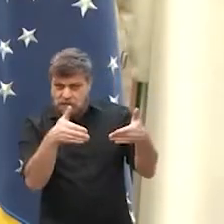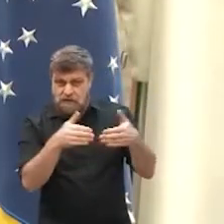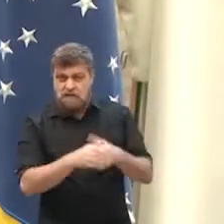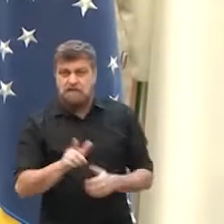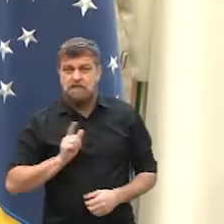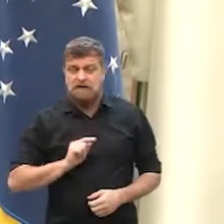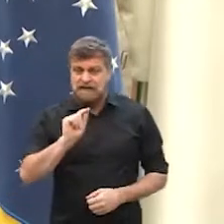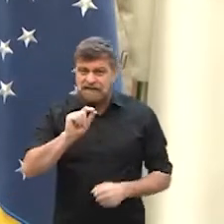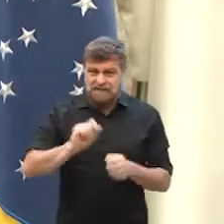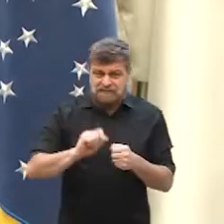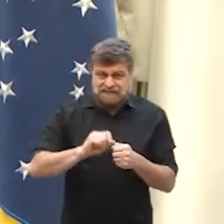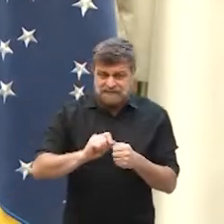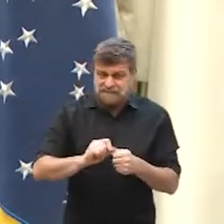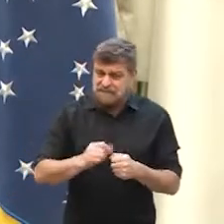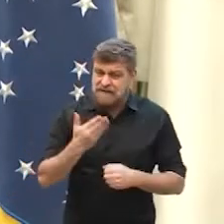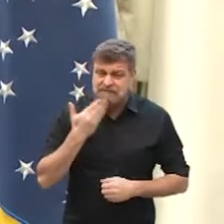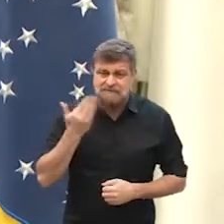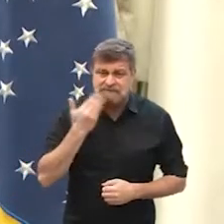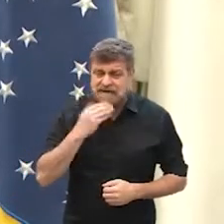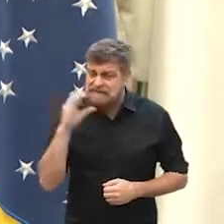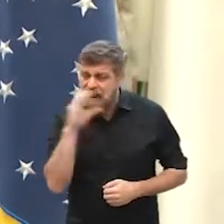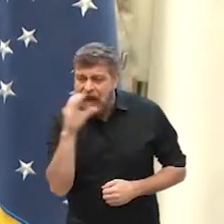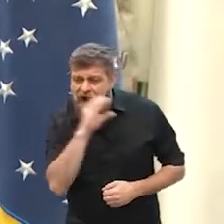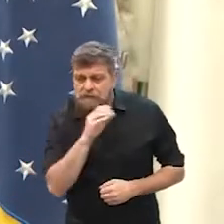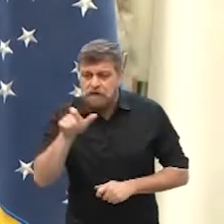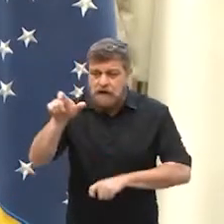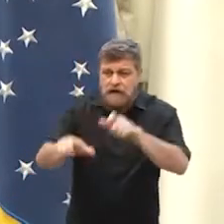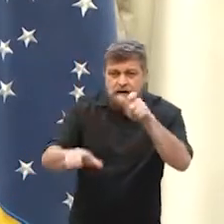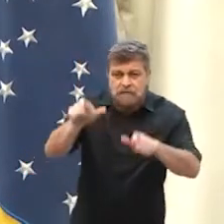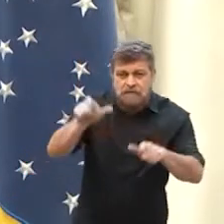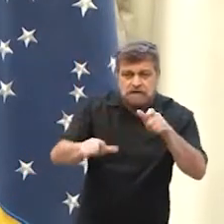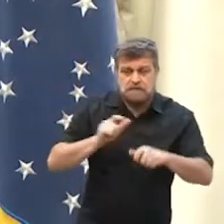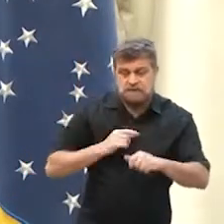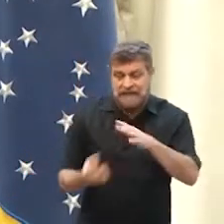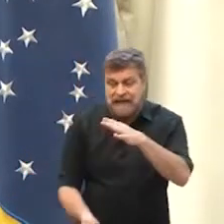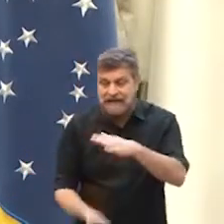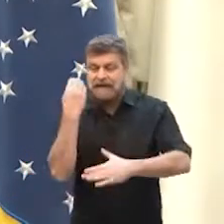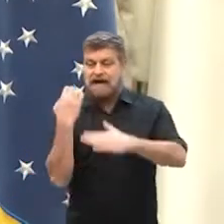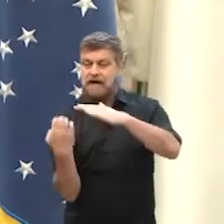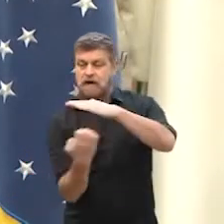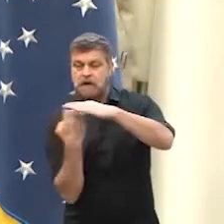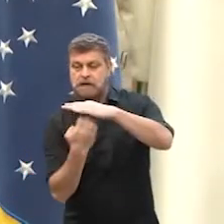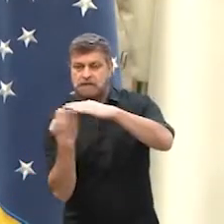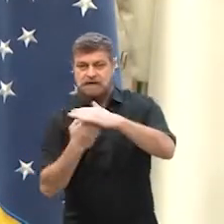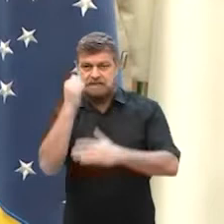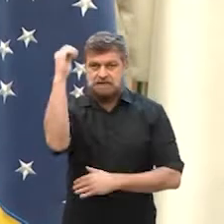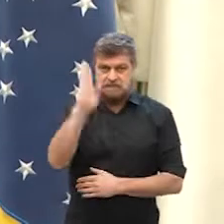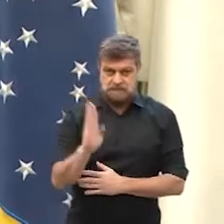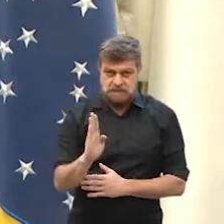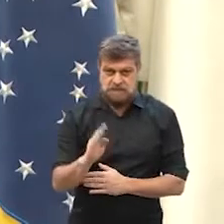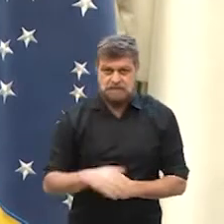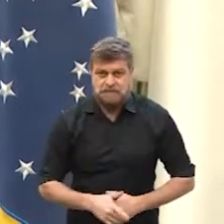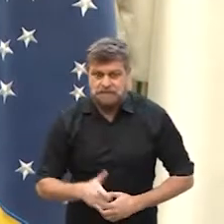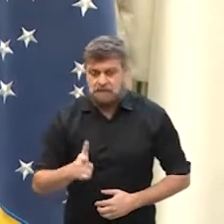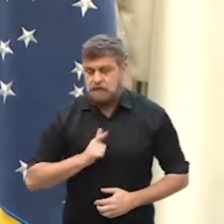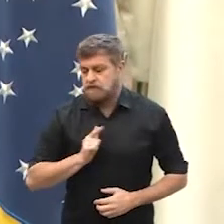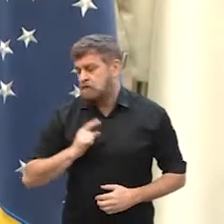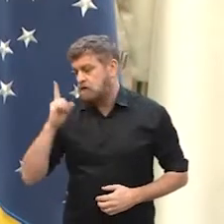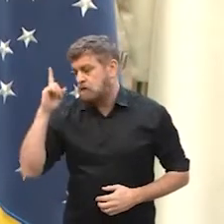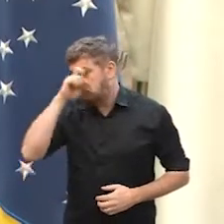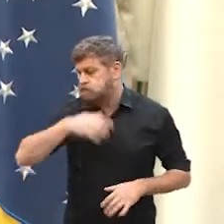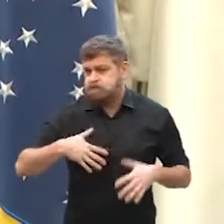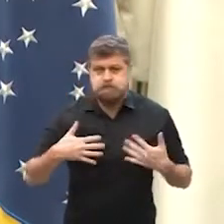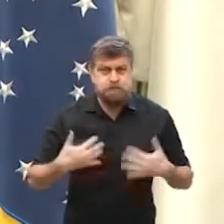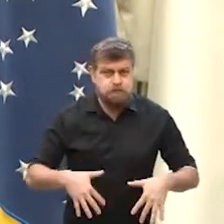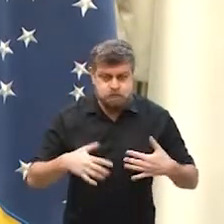foi encurtar o caminho para que mais pessoas pudessem se tornar empreendedoras no Brasil. Tudo fica um bicho de 7 cabeças,